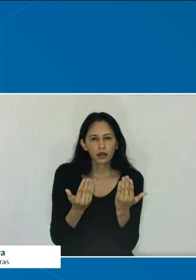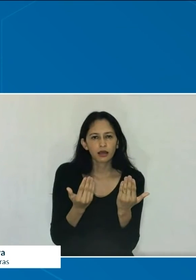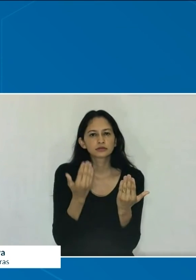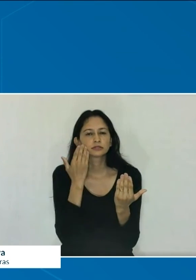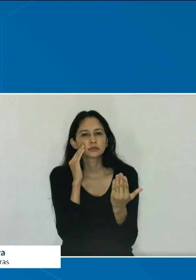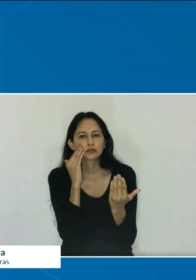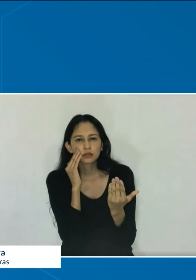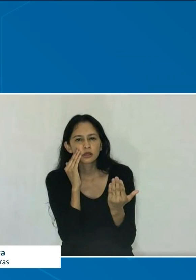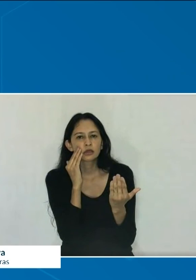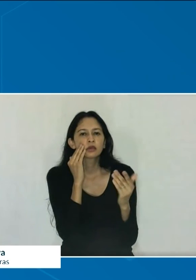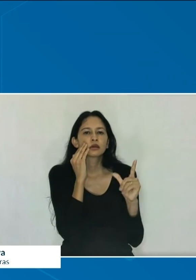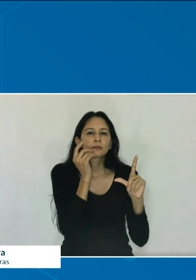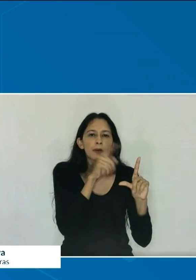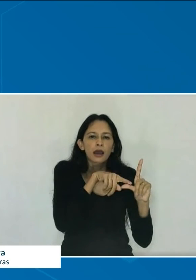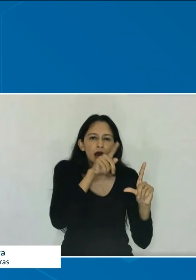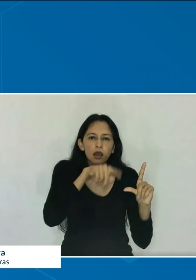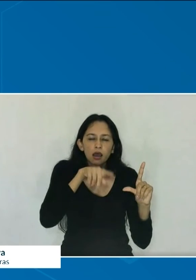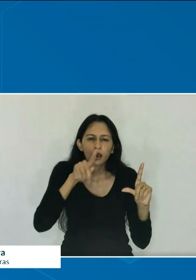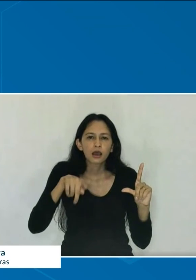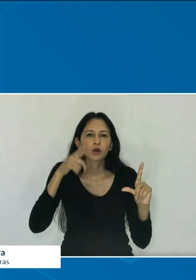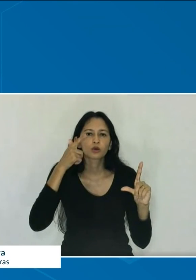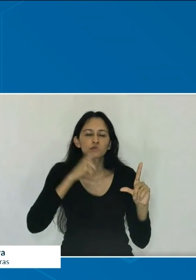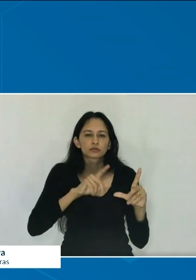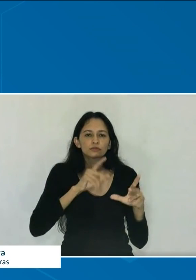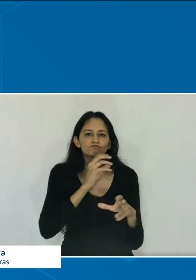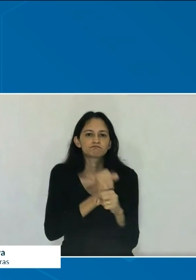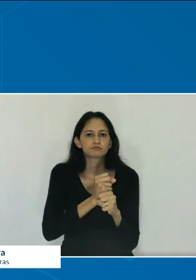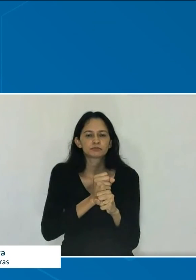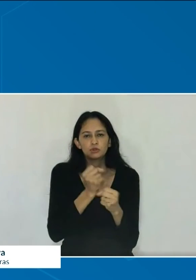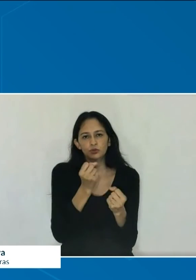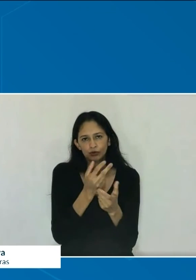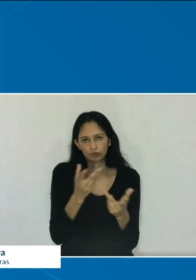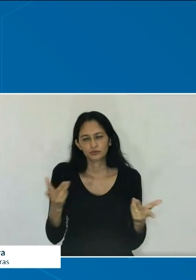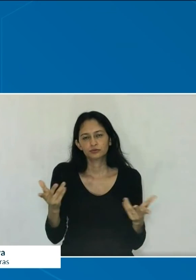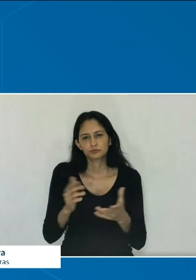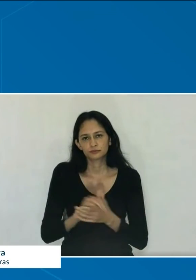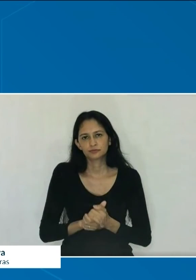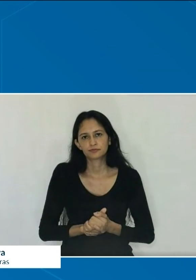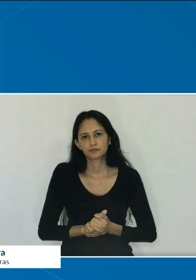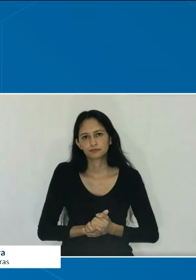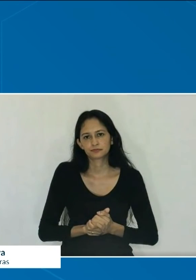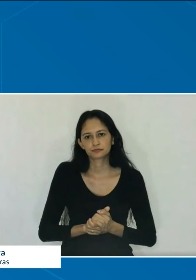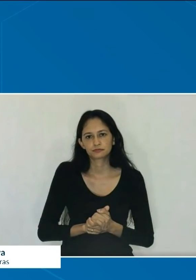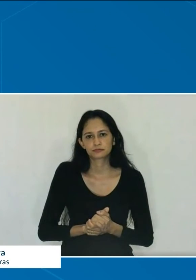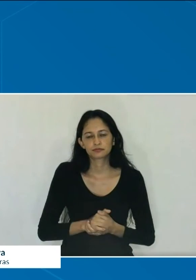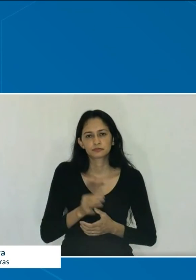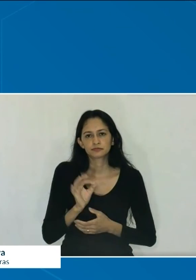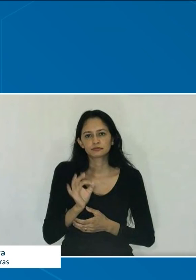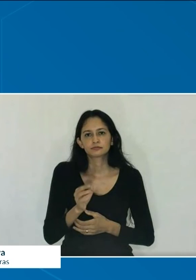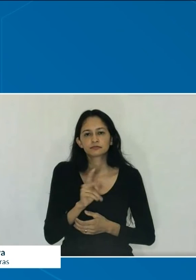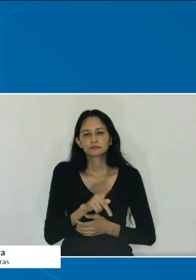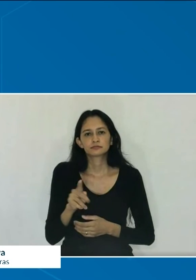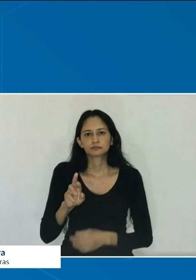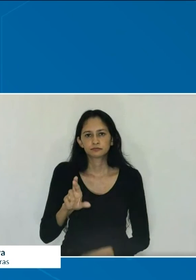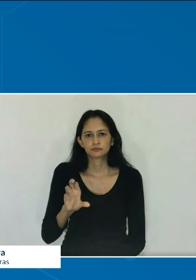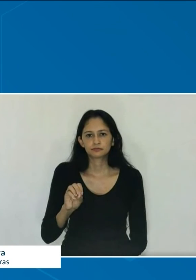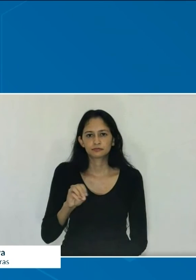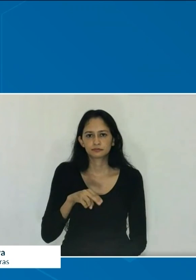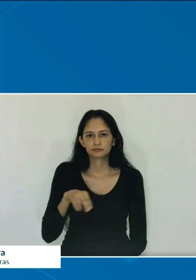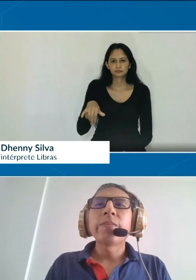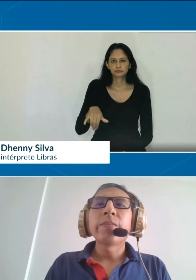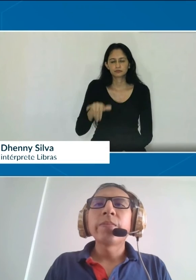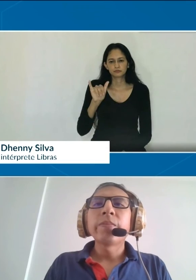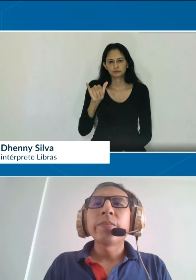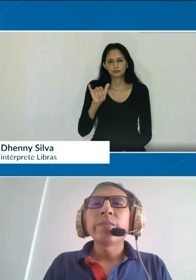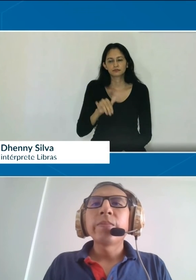interpretar e gerar aquela inteligência que precisa para fazer os estudos. Perfeito. Professor Rony, transporte